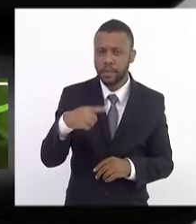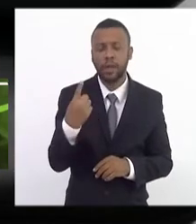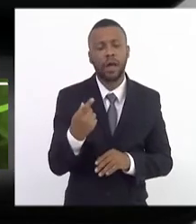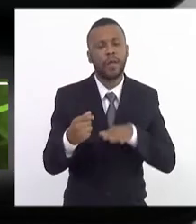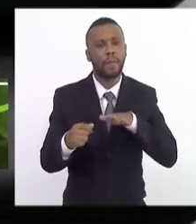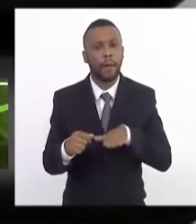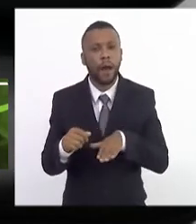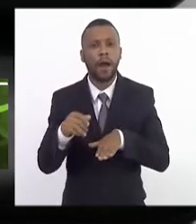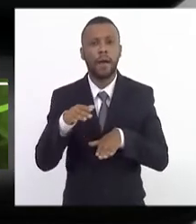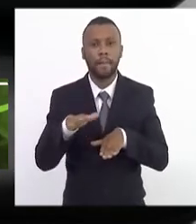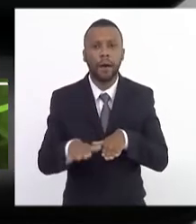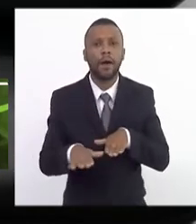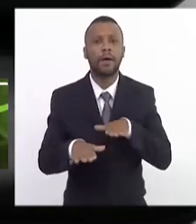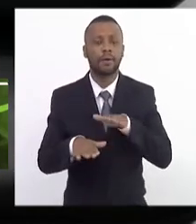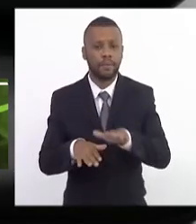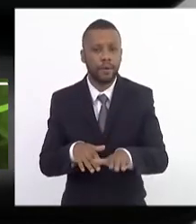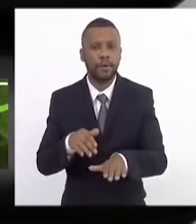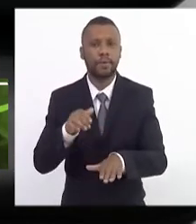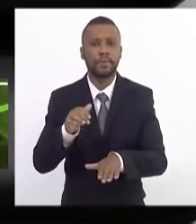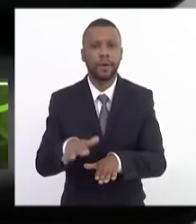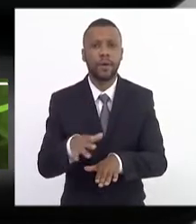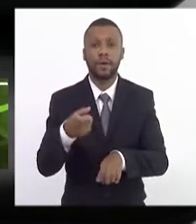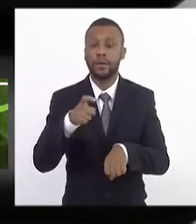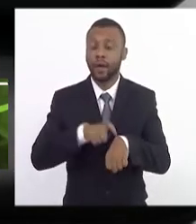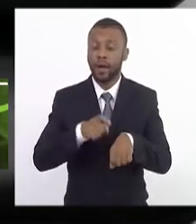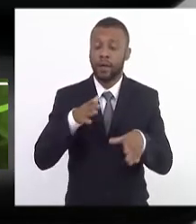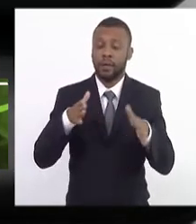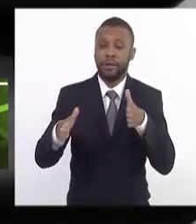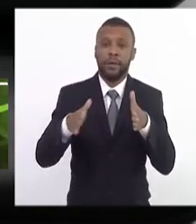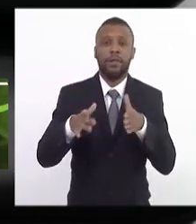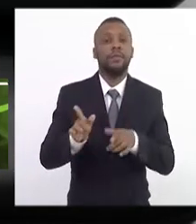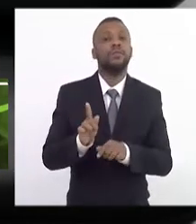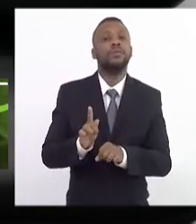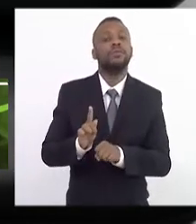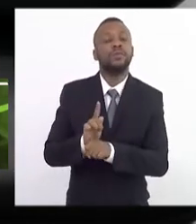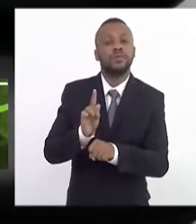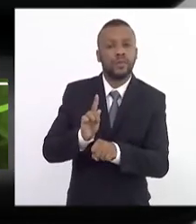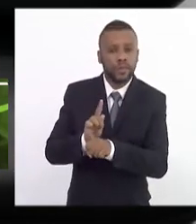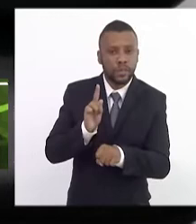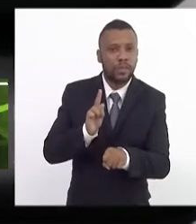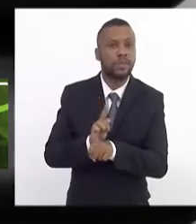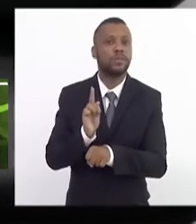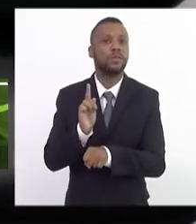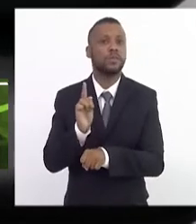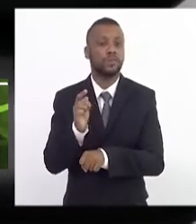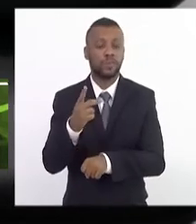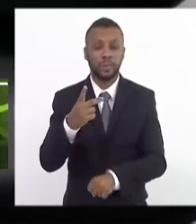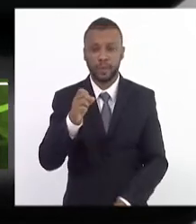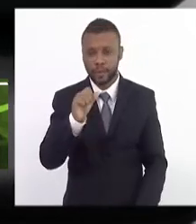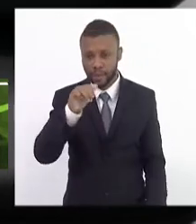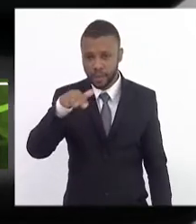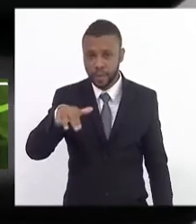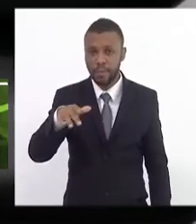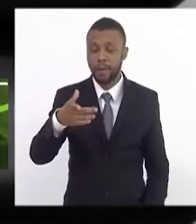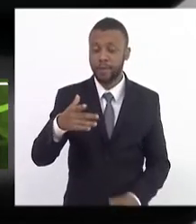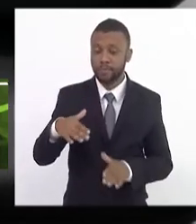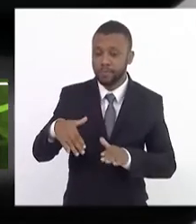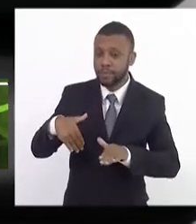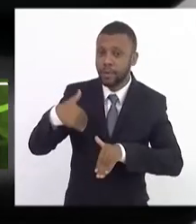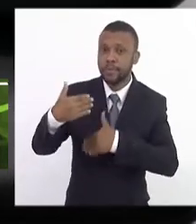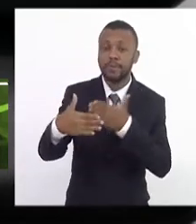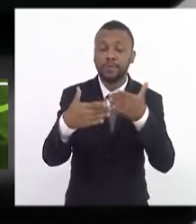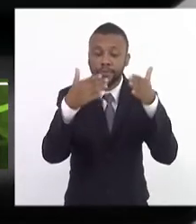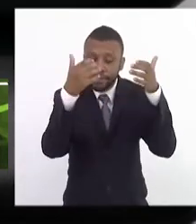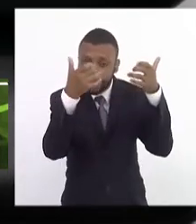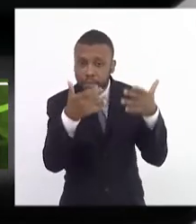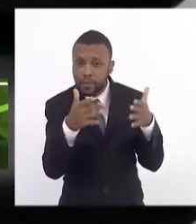Claudino? Acho que no nosso período de gestão foi o período que o PSAM mais avançou em termos de obra, em termos